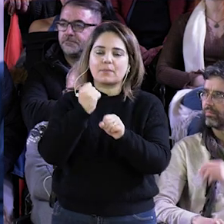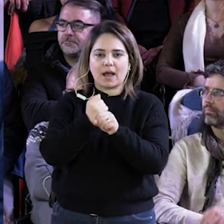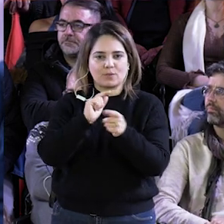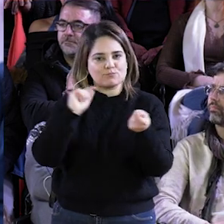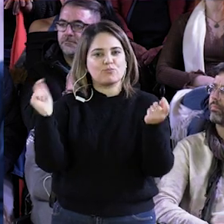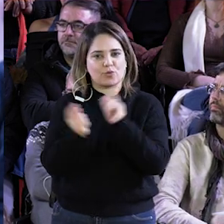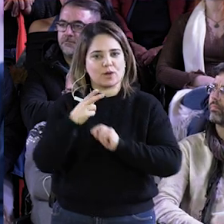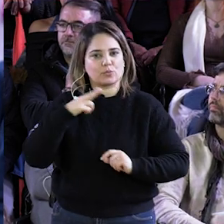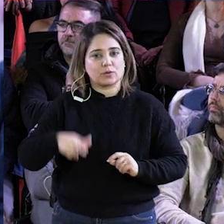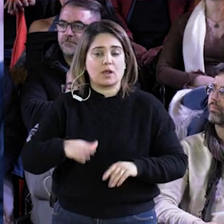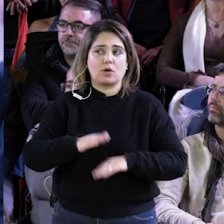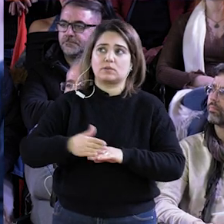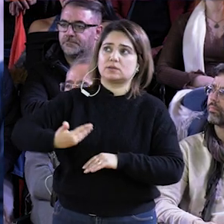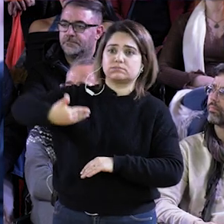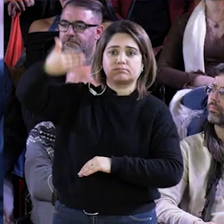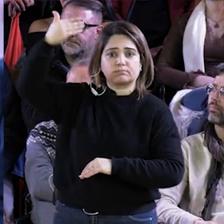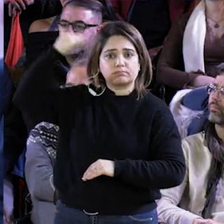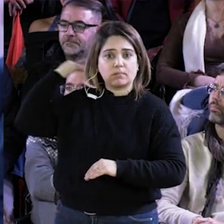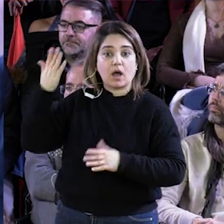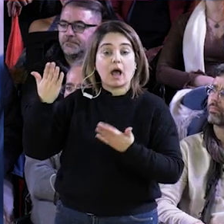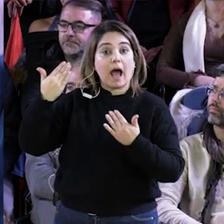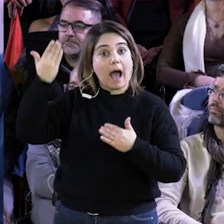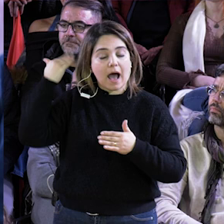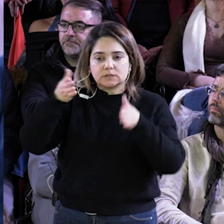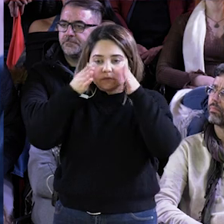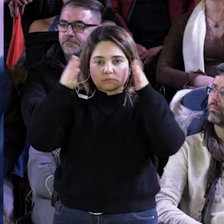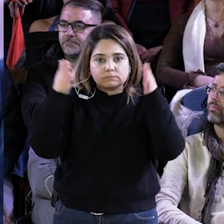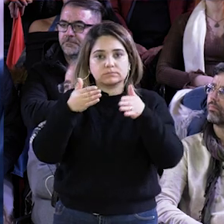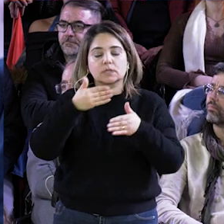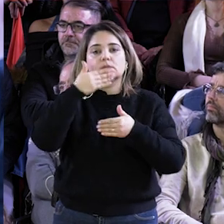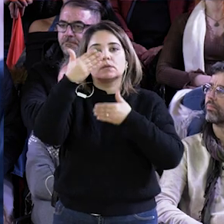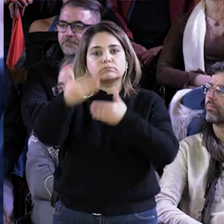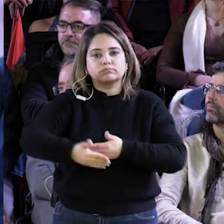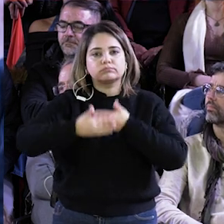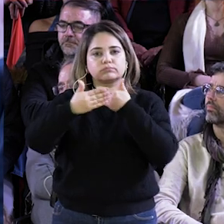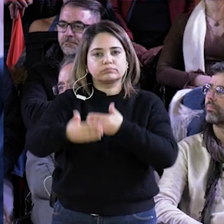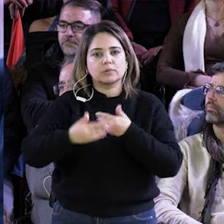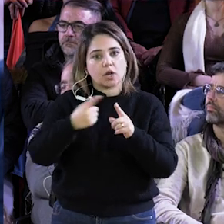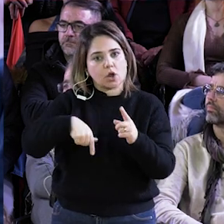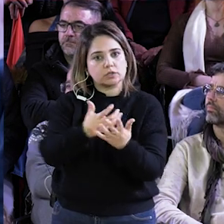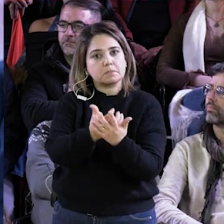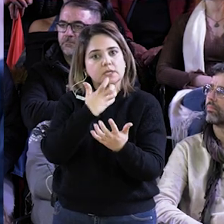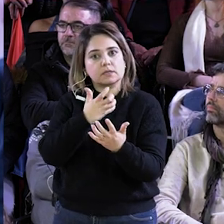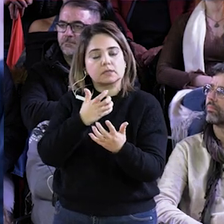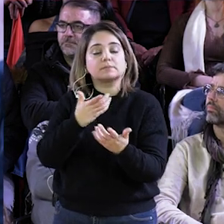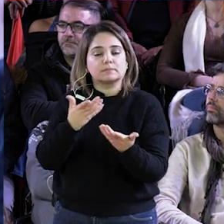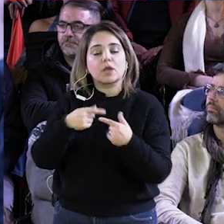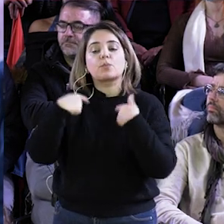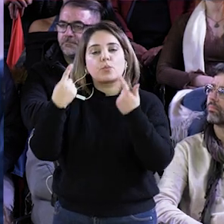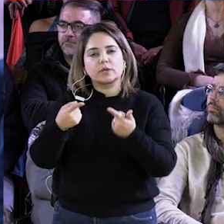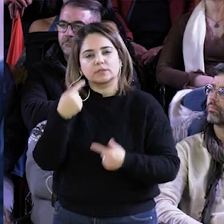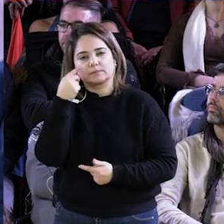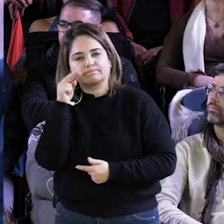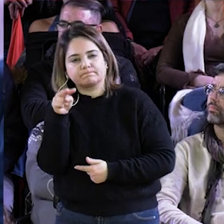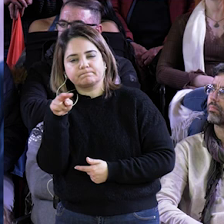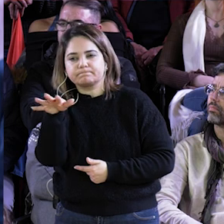há muitas décadas, quando colocámos no centro a precariedade e demos protagonismo ao precariado. Depois, por olharmos